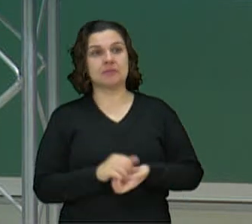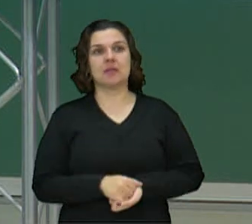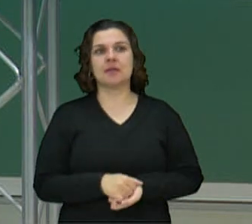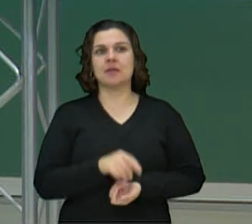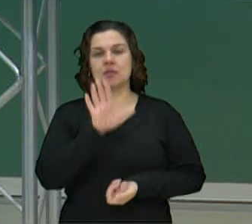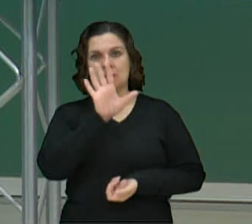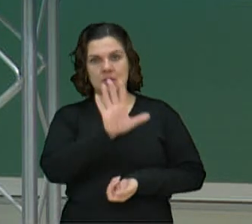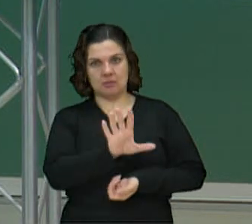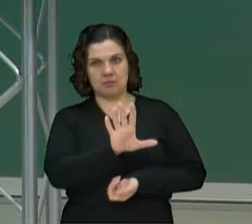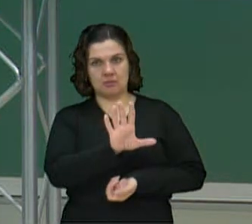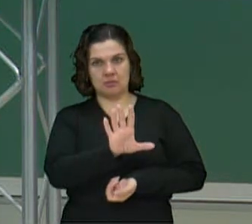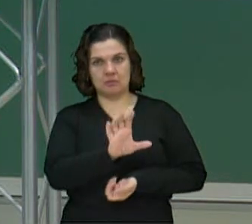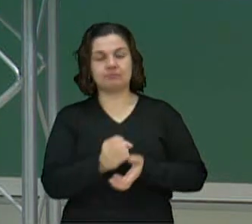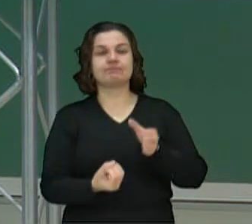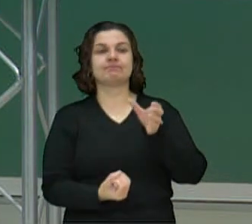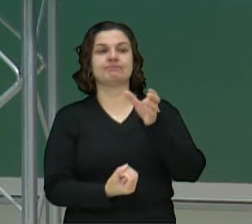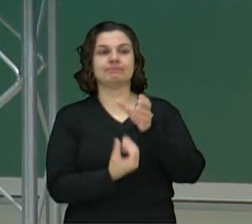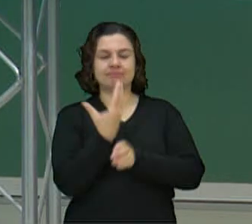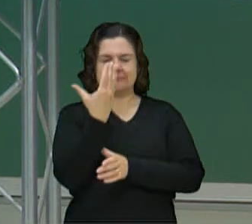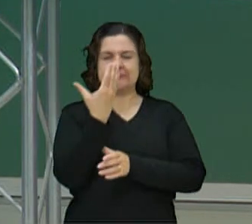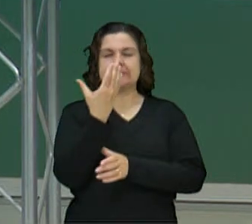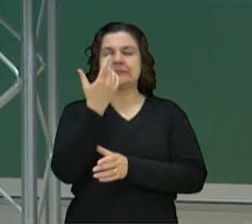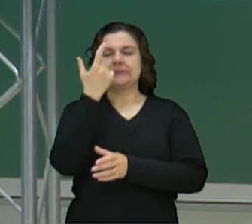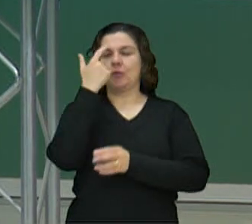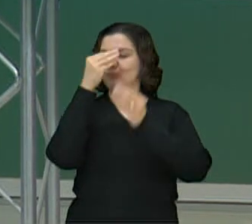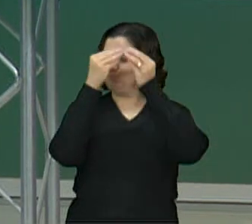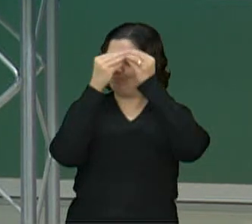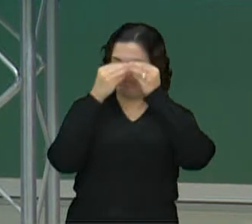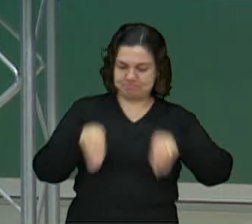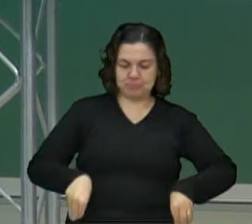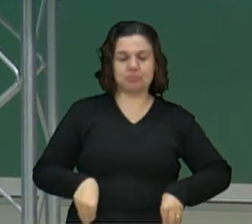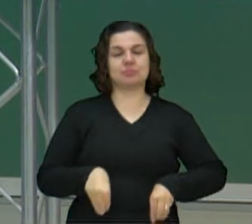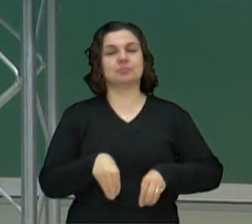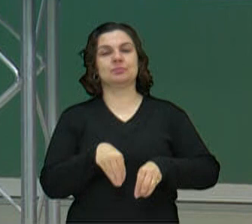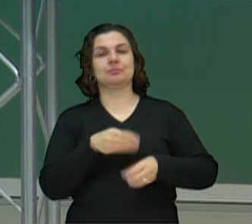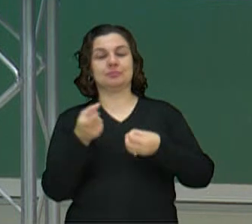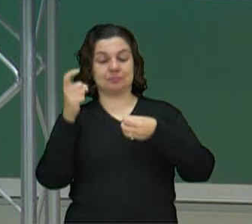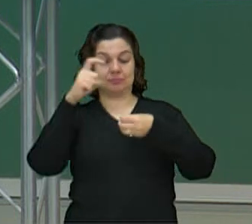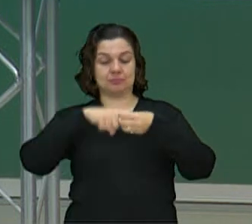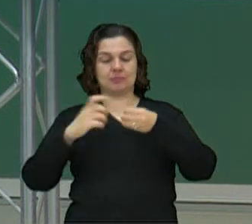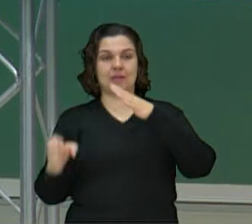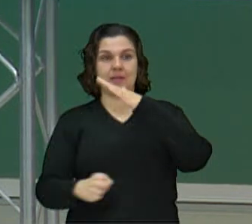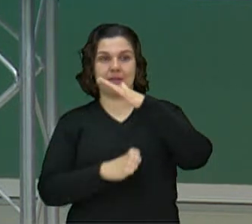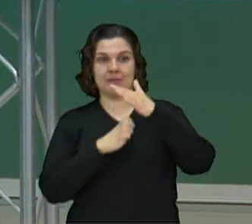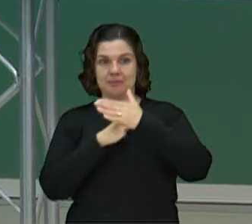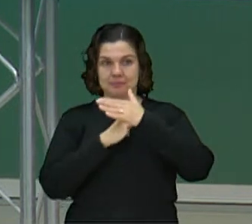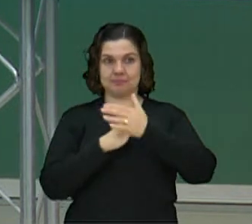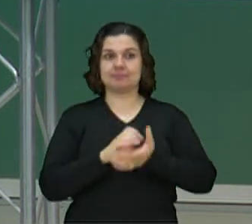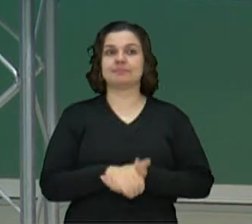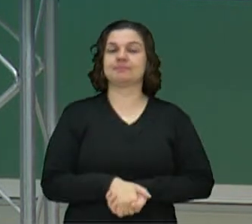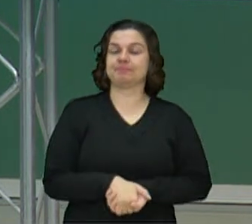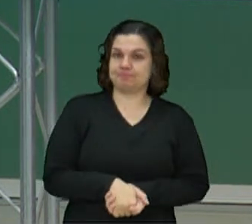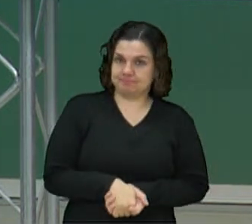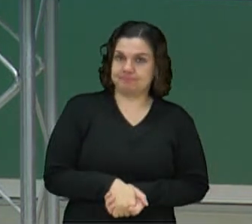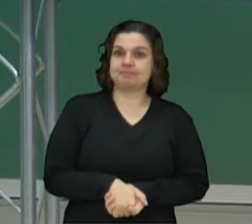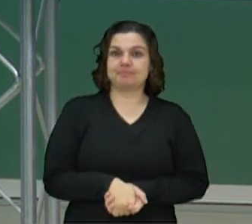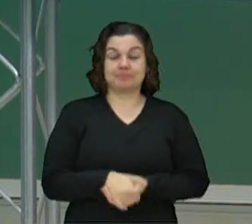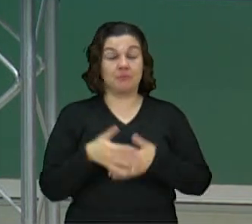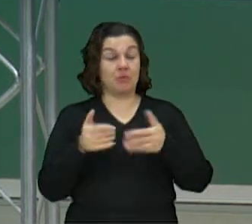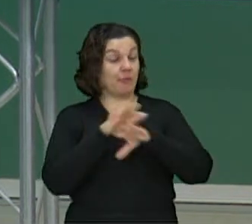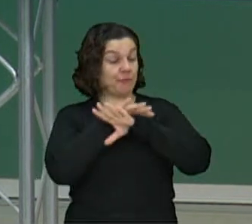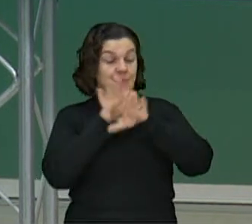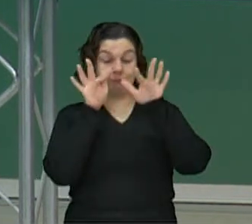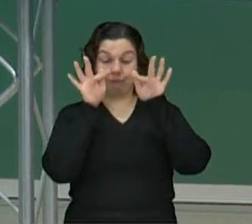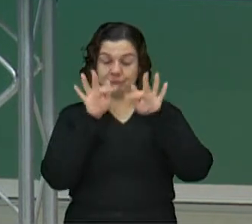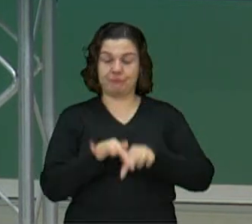E aí a gente chega na queda da Bolsa de Valores, ou no crack da Bolsa de Valores de Nova